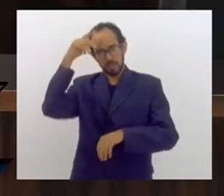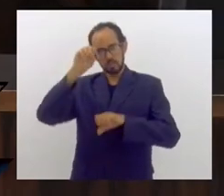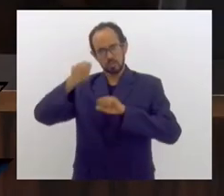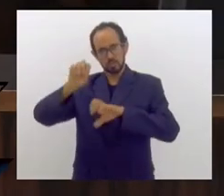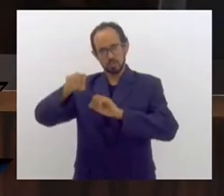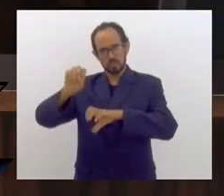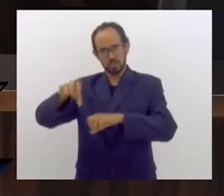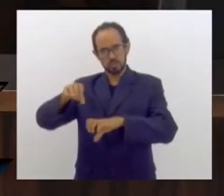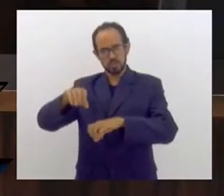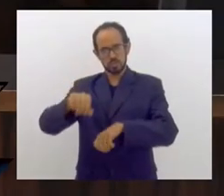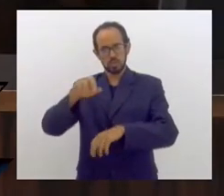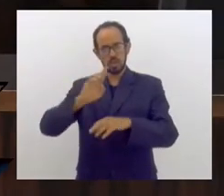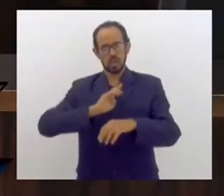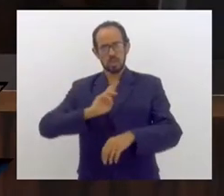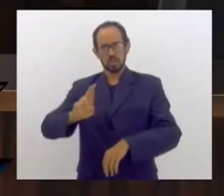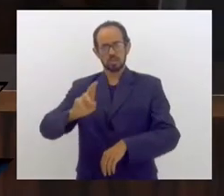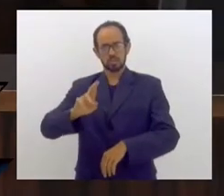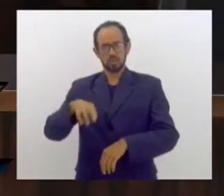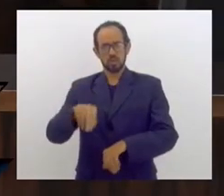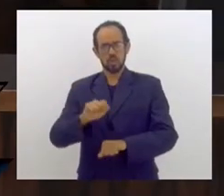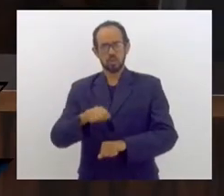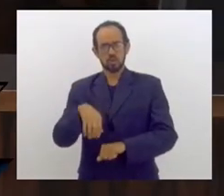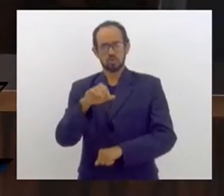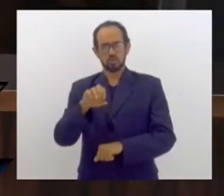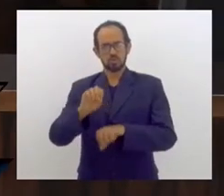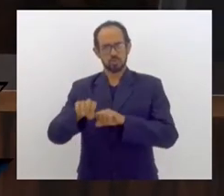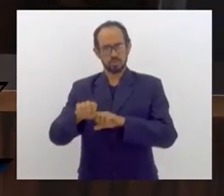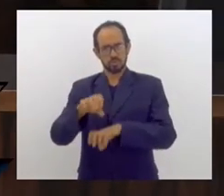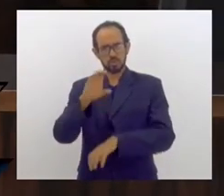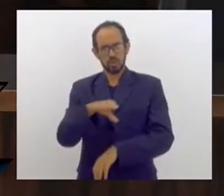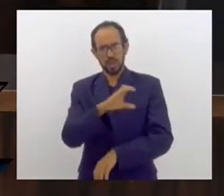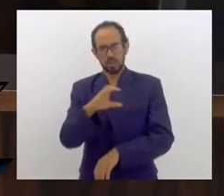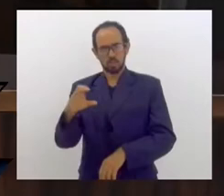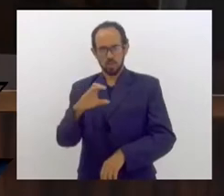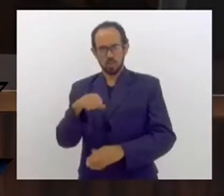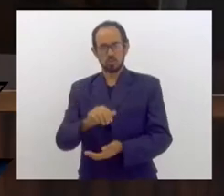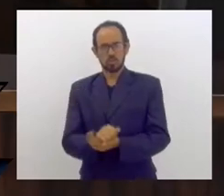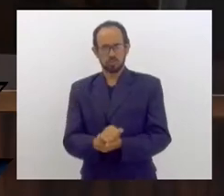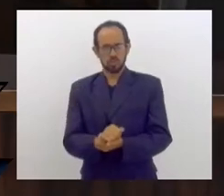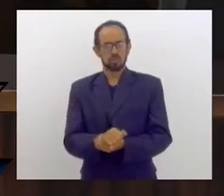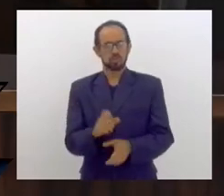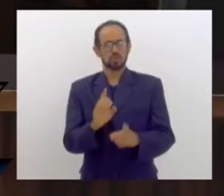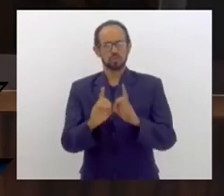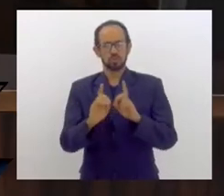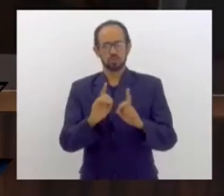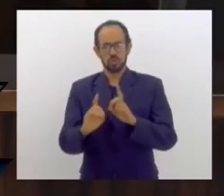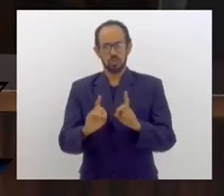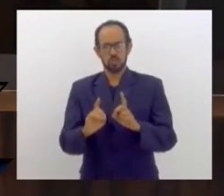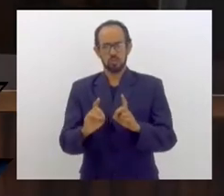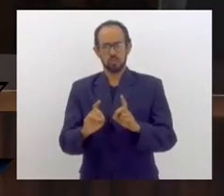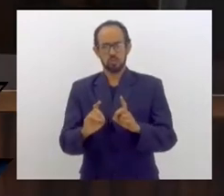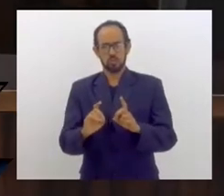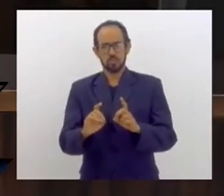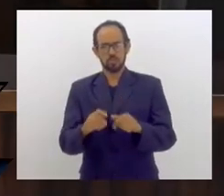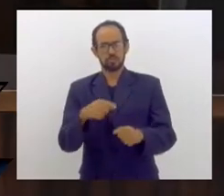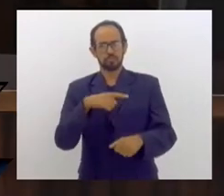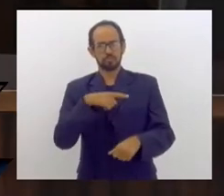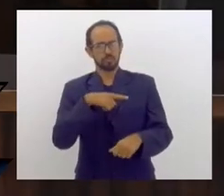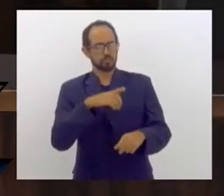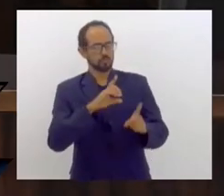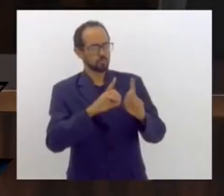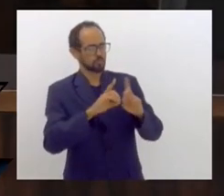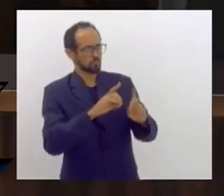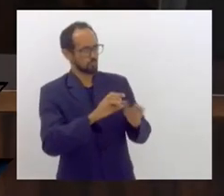apostólico romano do estado do Rio de Janeiro. Em discussão. Havendo quem queira discutir. Havendo quem queira